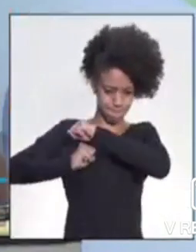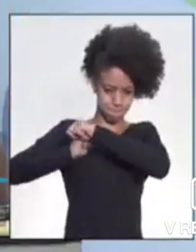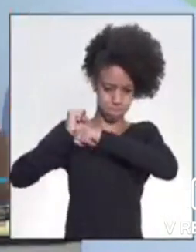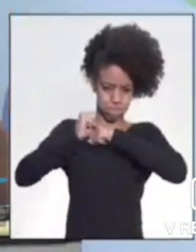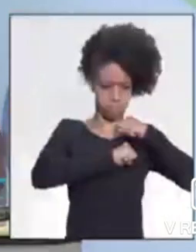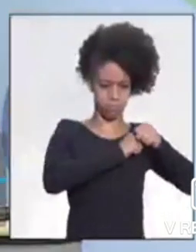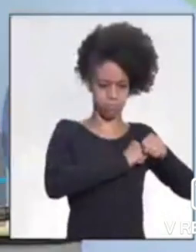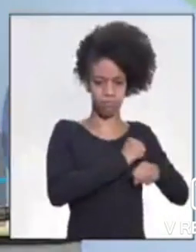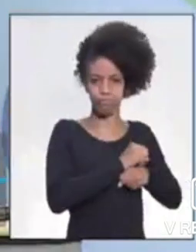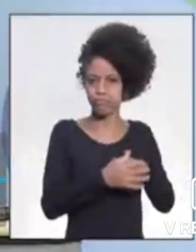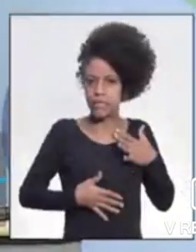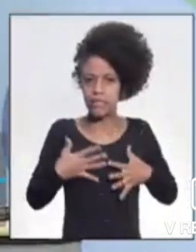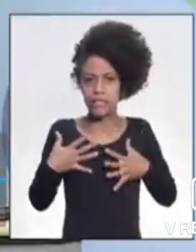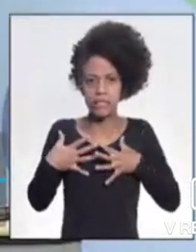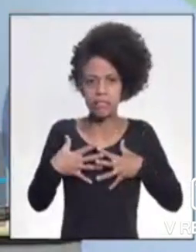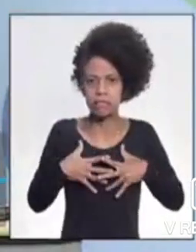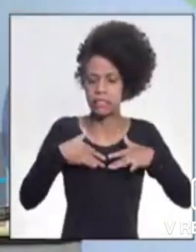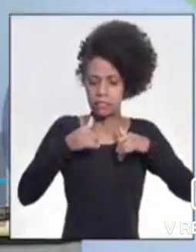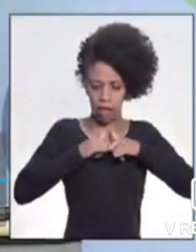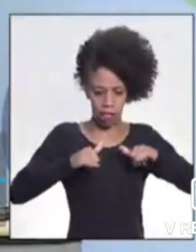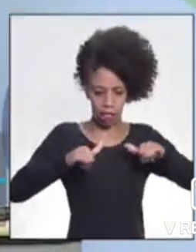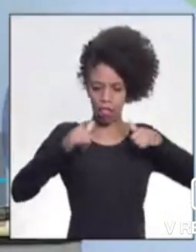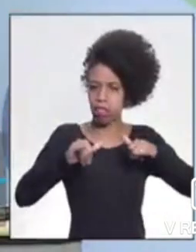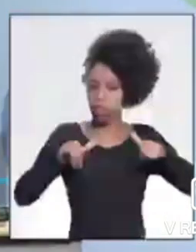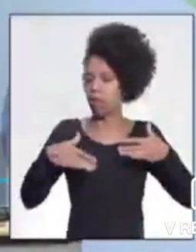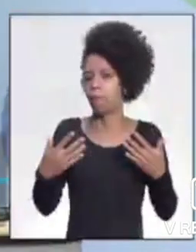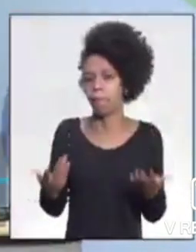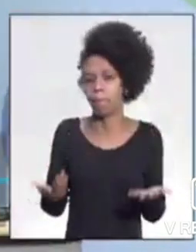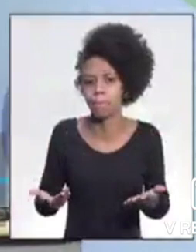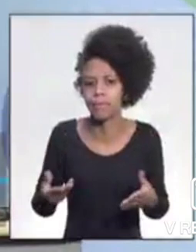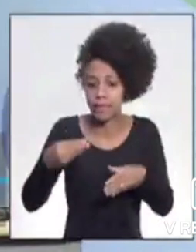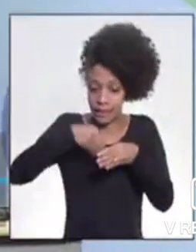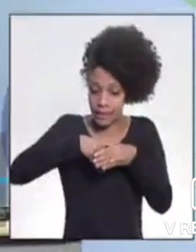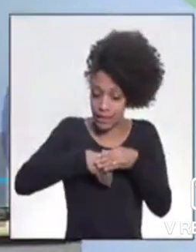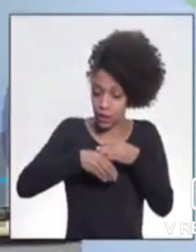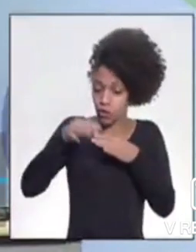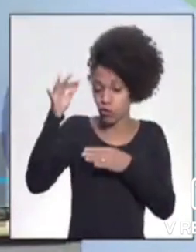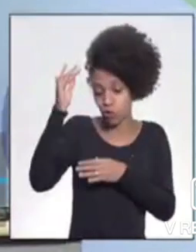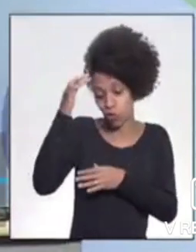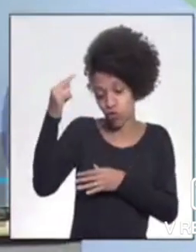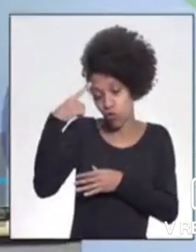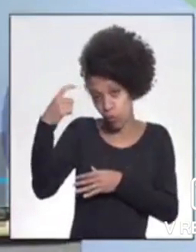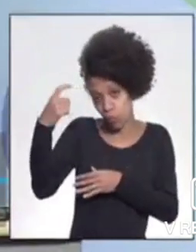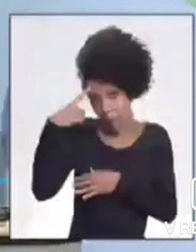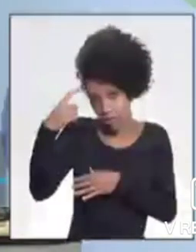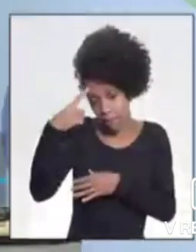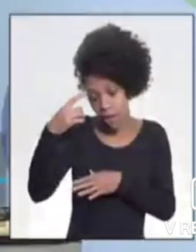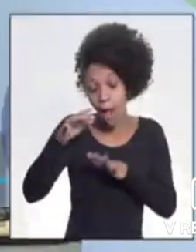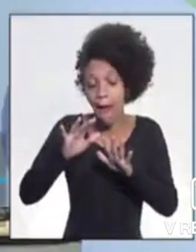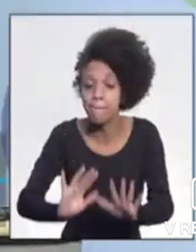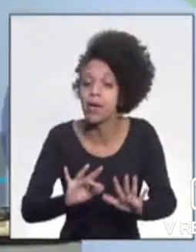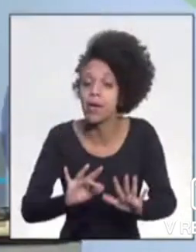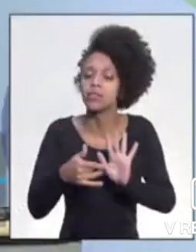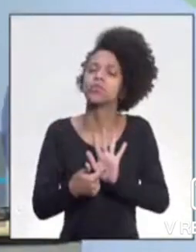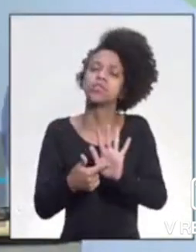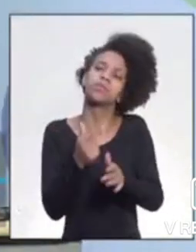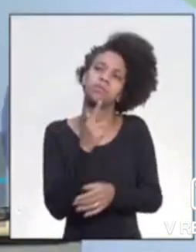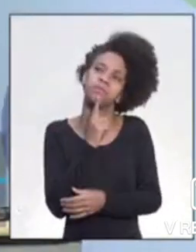processam, vai descobrindo carga elétrica e tal, dentro de uma ideia, né? Mas quando a gente coloca aqui